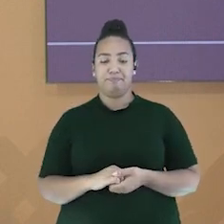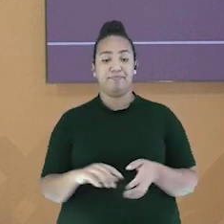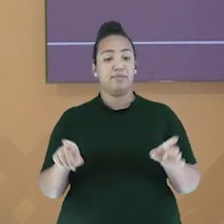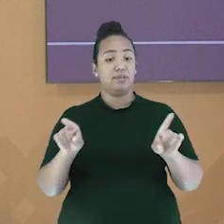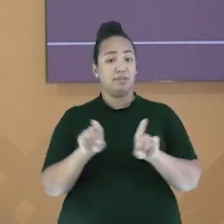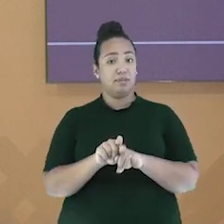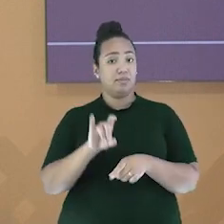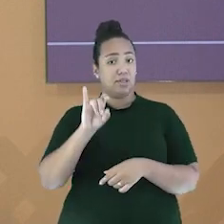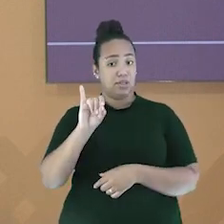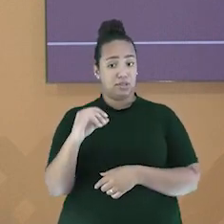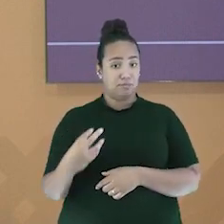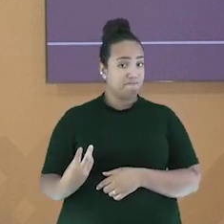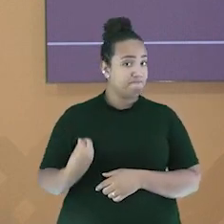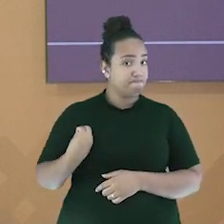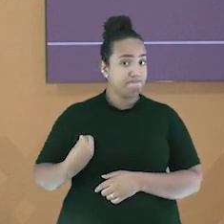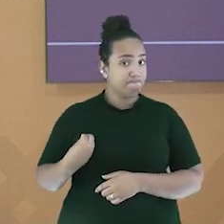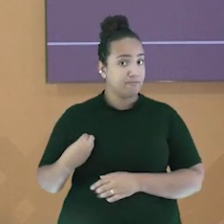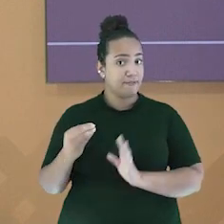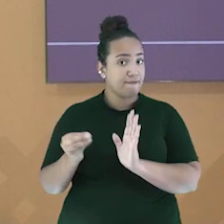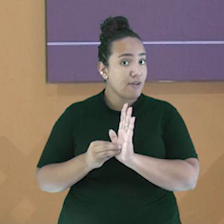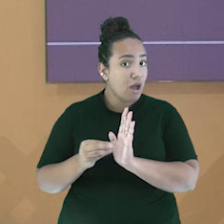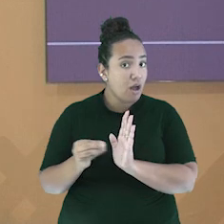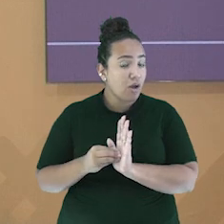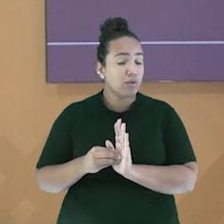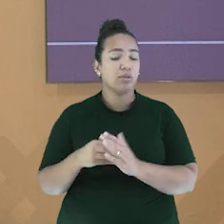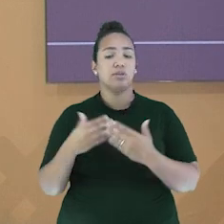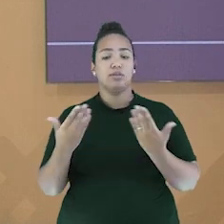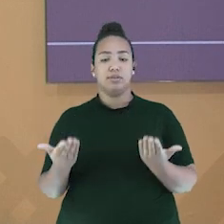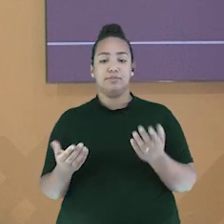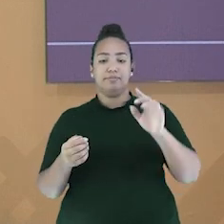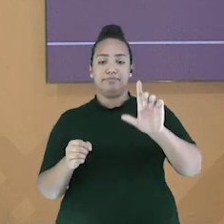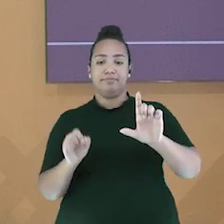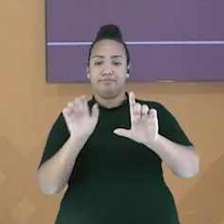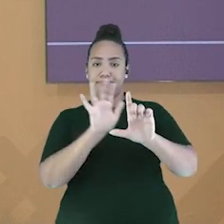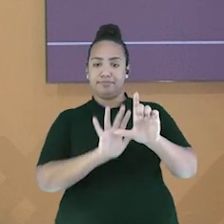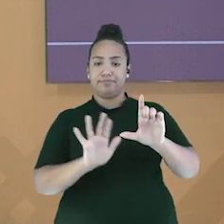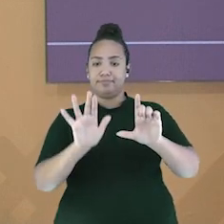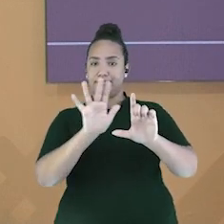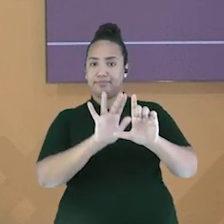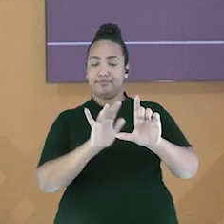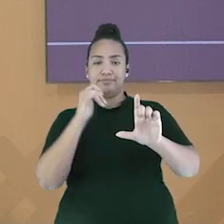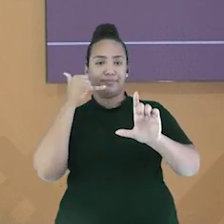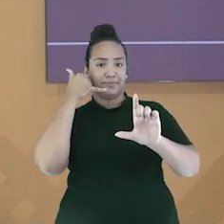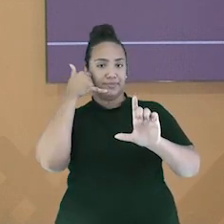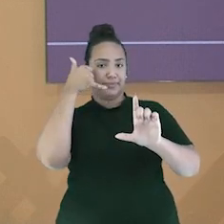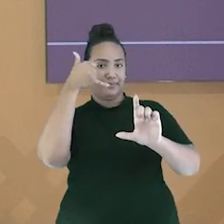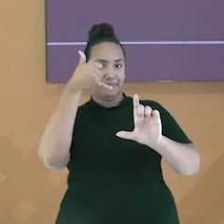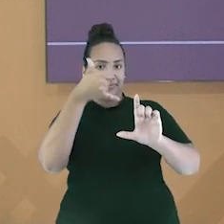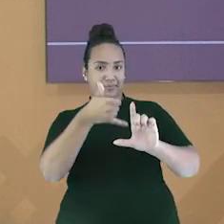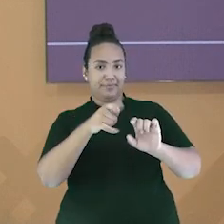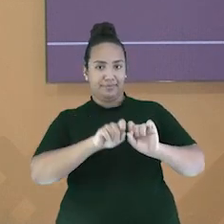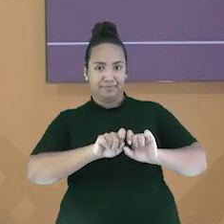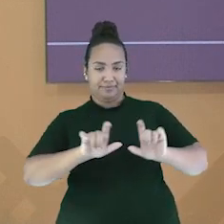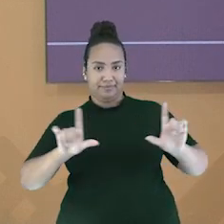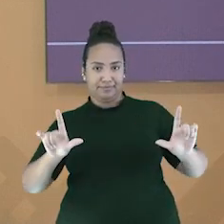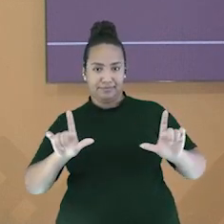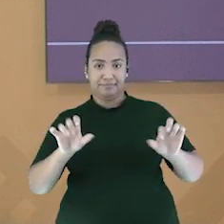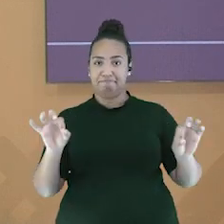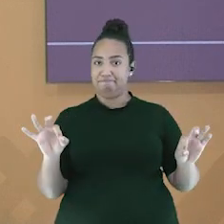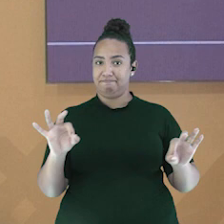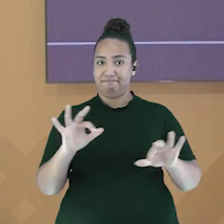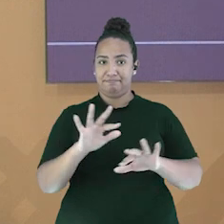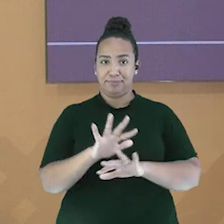registrou ainda a sua participação é só direcionar a sua câmera para o nosso QR Code aqui na tela e pronto